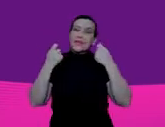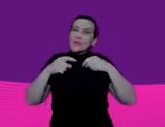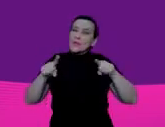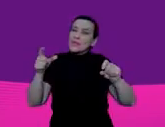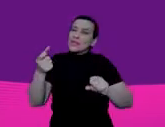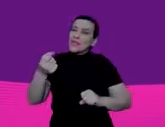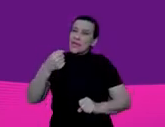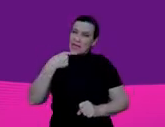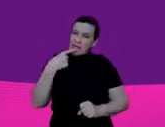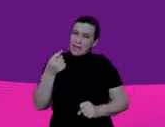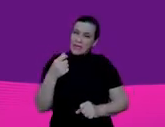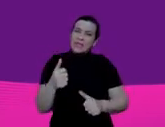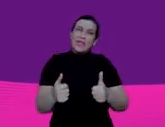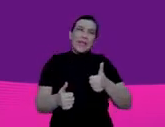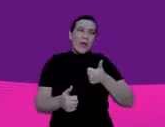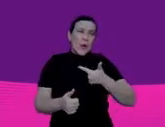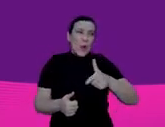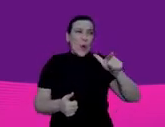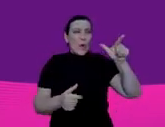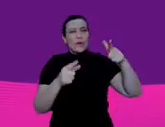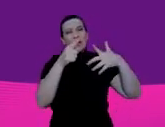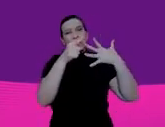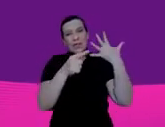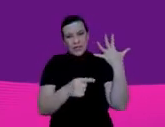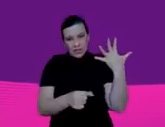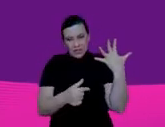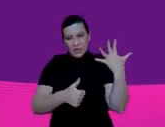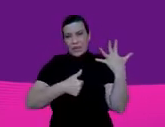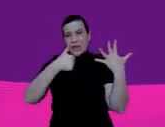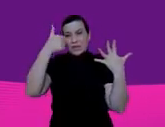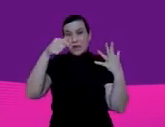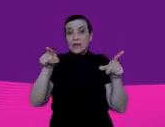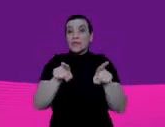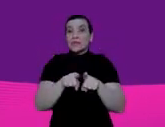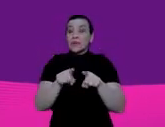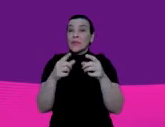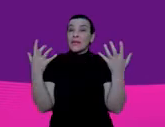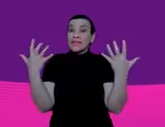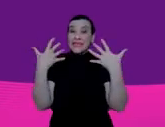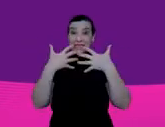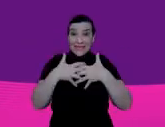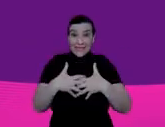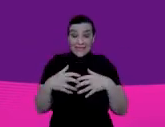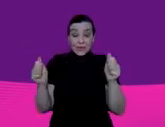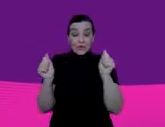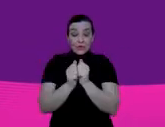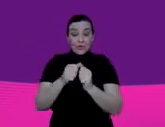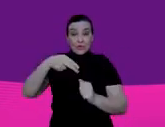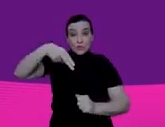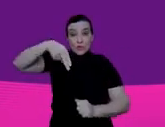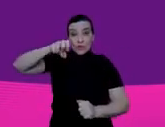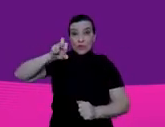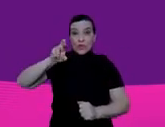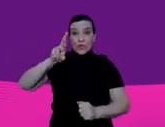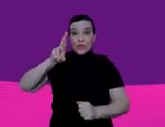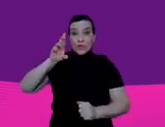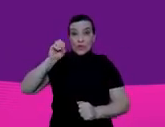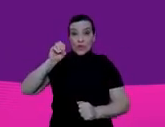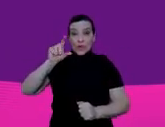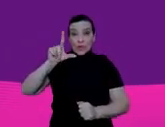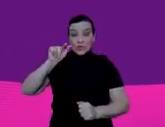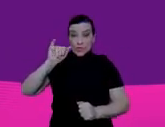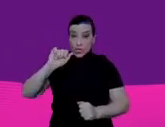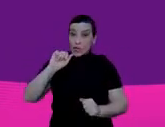melhores. Finalmente, a integração com o serviço de neurologia que possa dar suporte ao emergencista 24 horas, seja